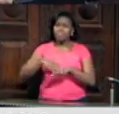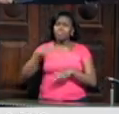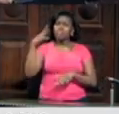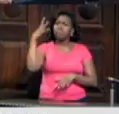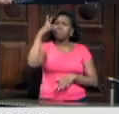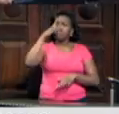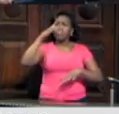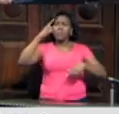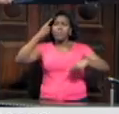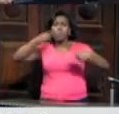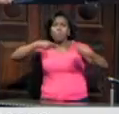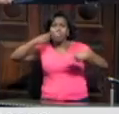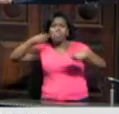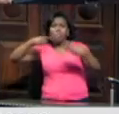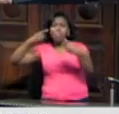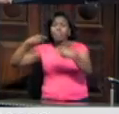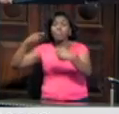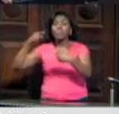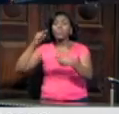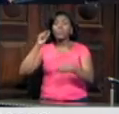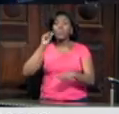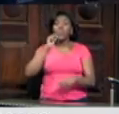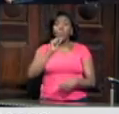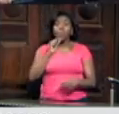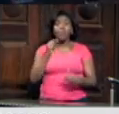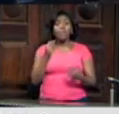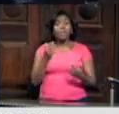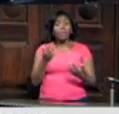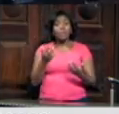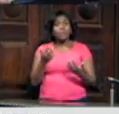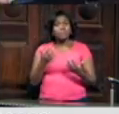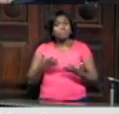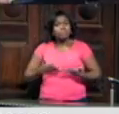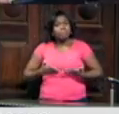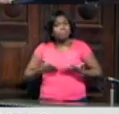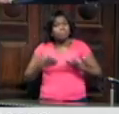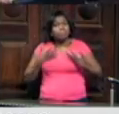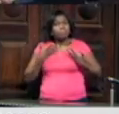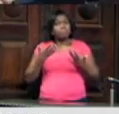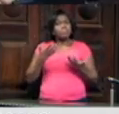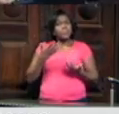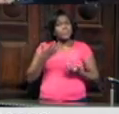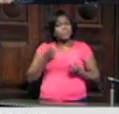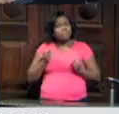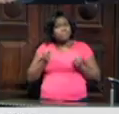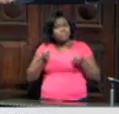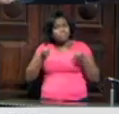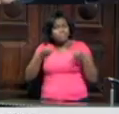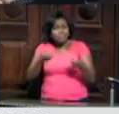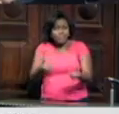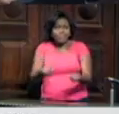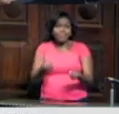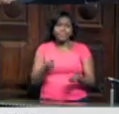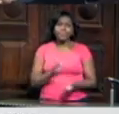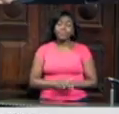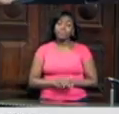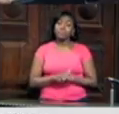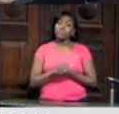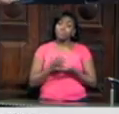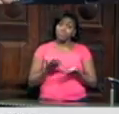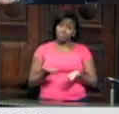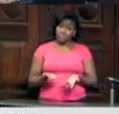competição de calor e de fé no homem que eu vi em muitos anos.